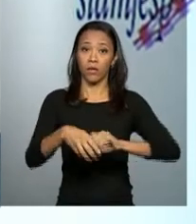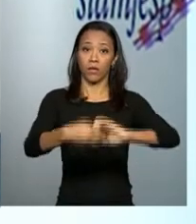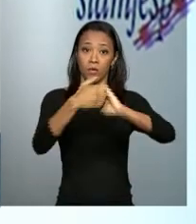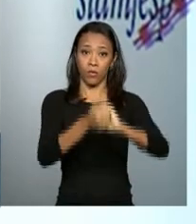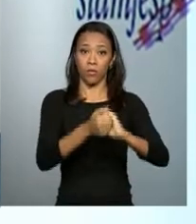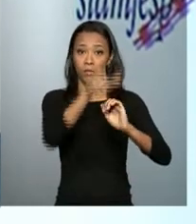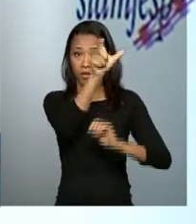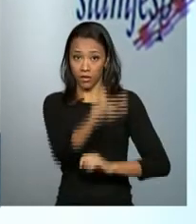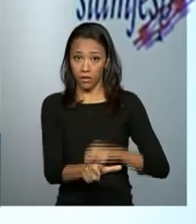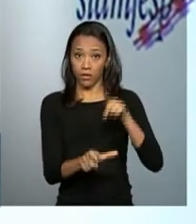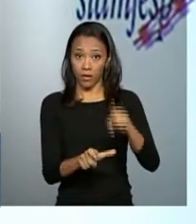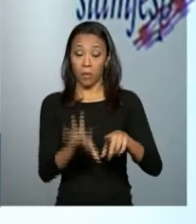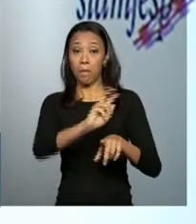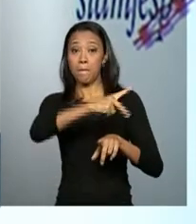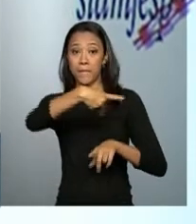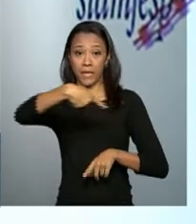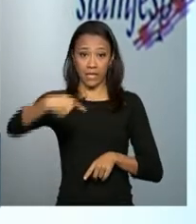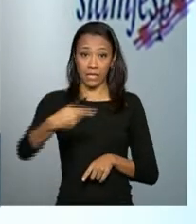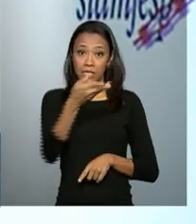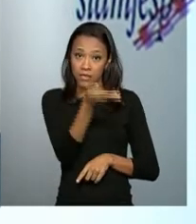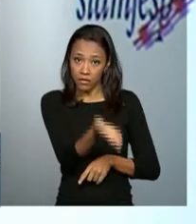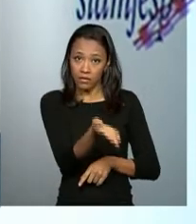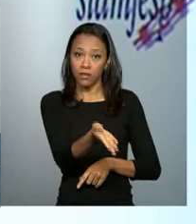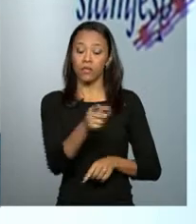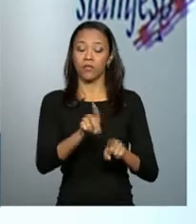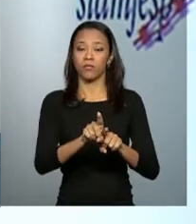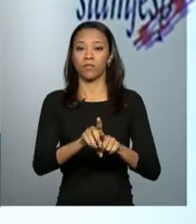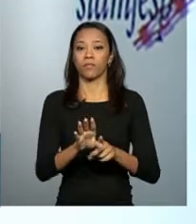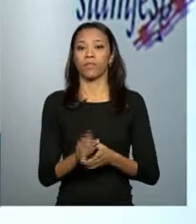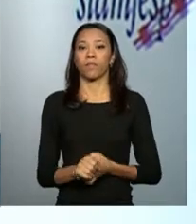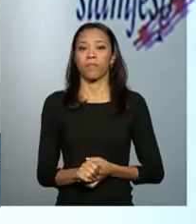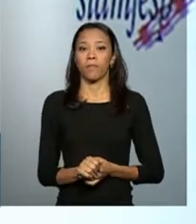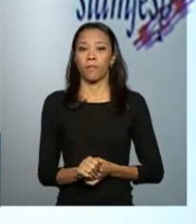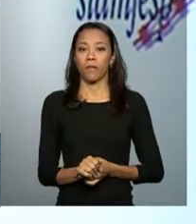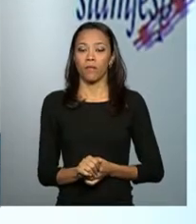de Vera, presidente da Reed Exhibitions Alcântara Machado.